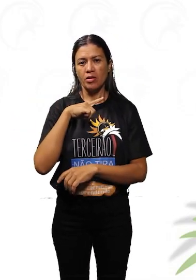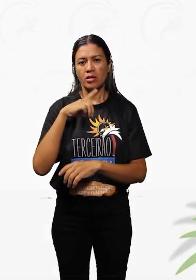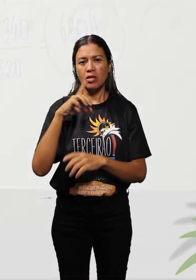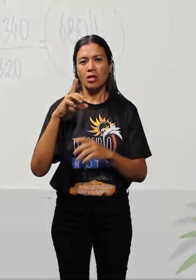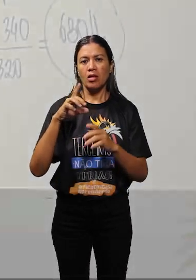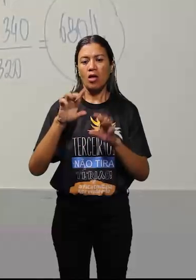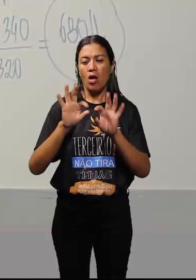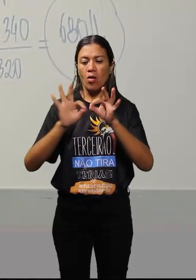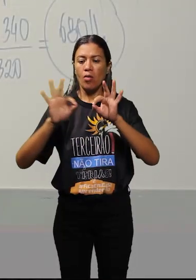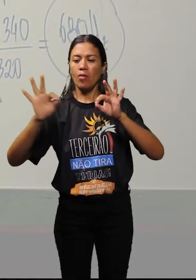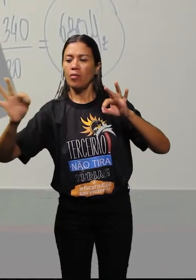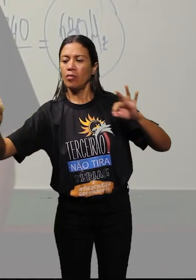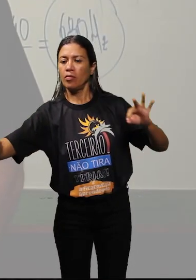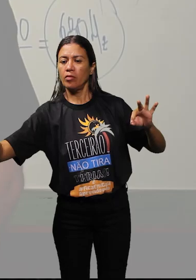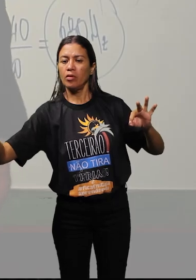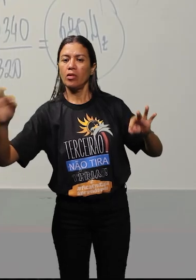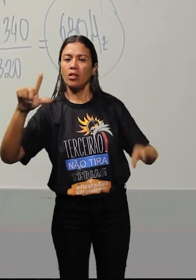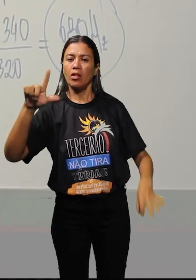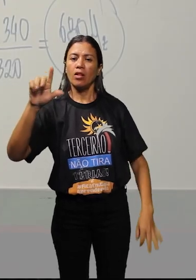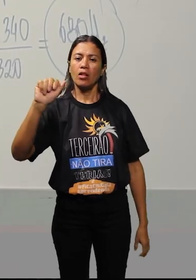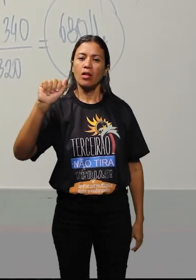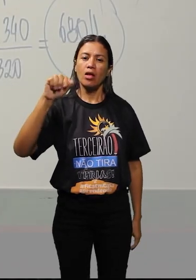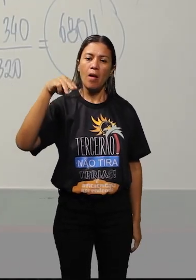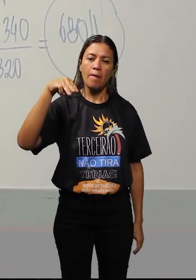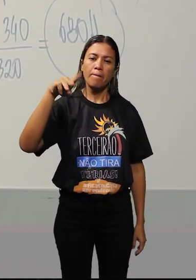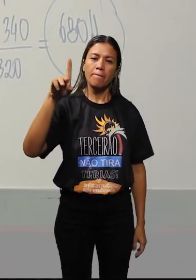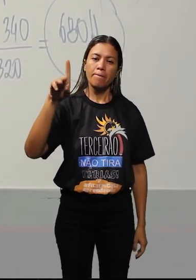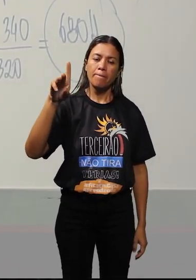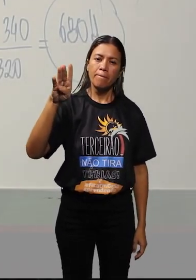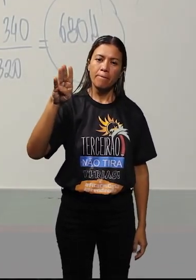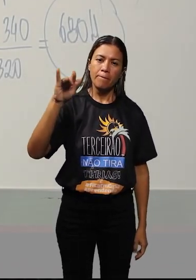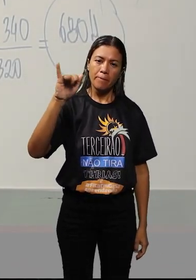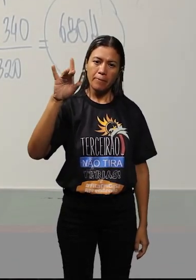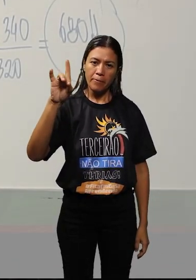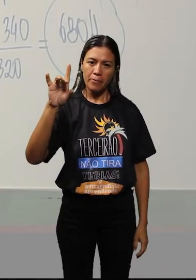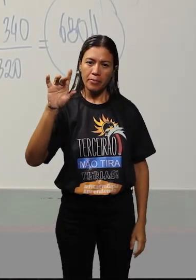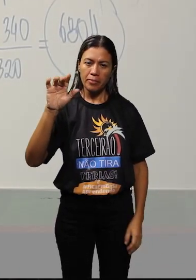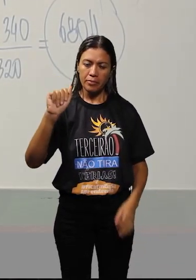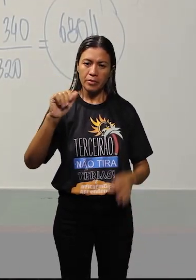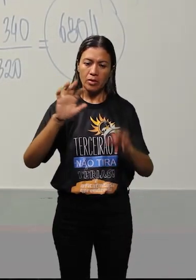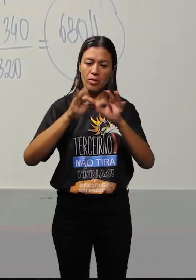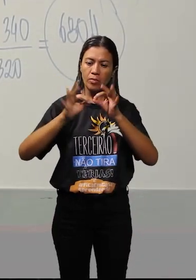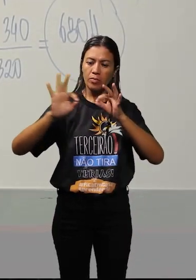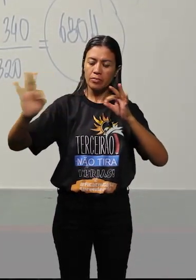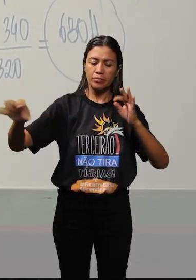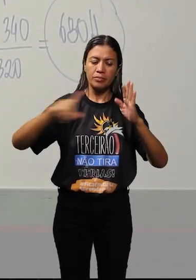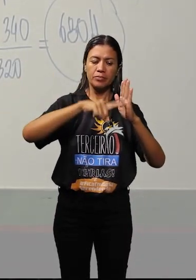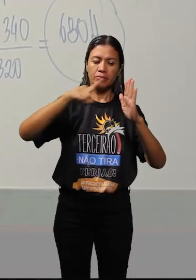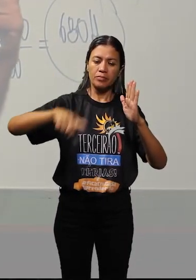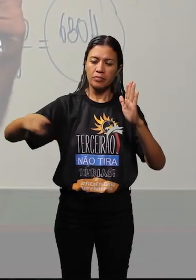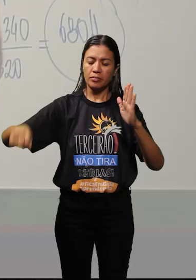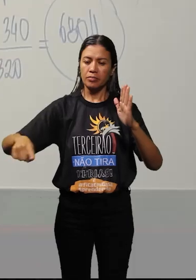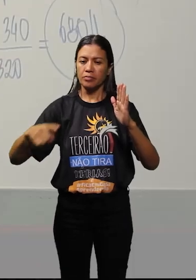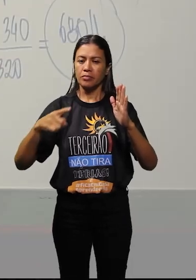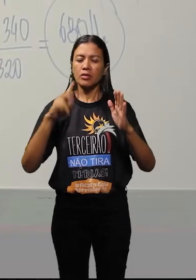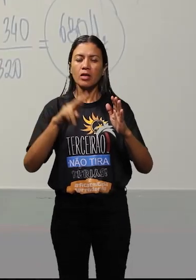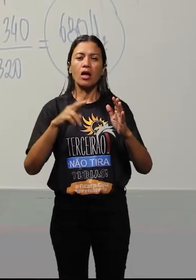já começa a perceber o que eu já tinha comentado com vocês, que na hora que a fonte e o observador tiverem essa